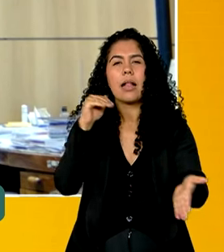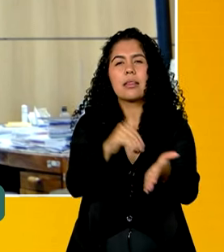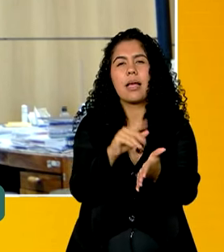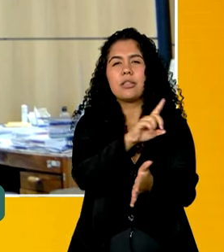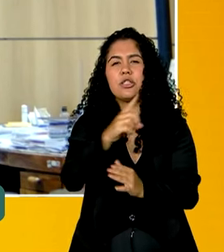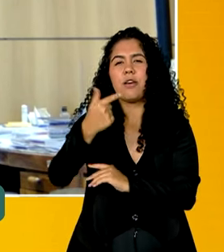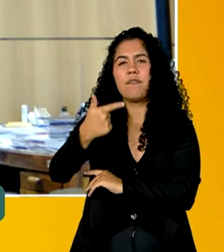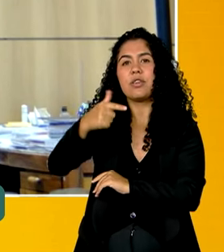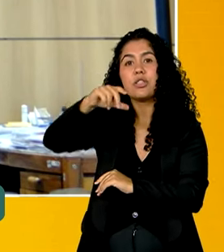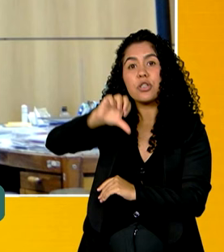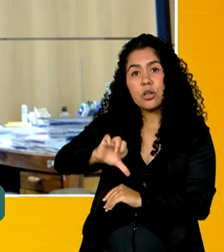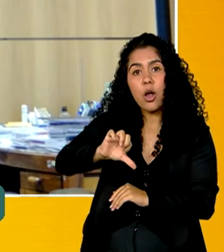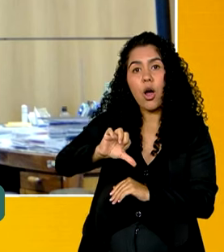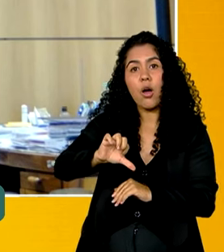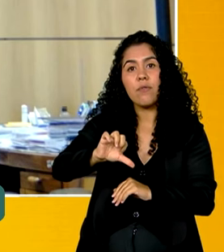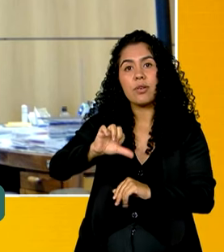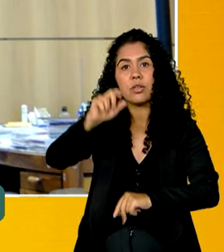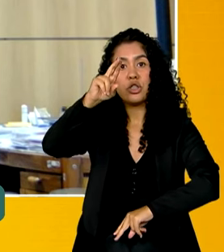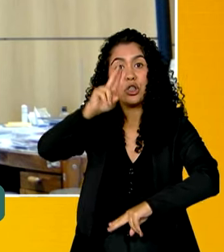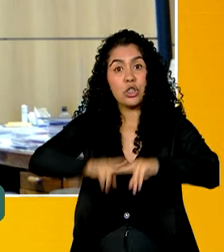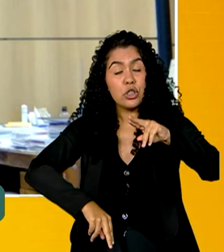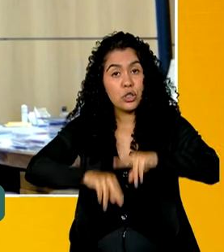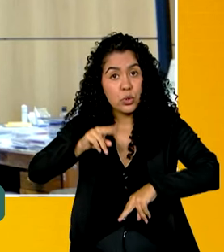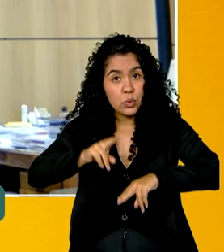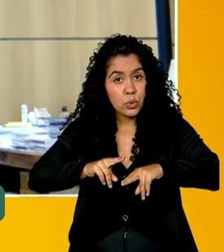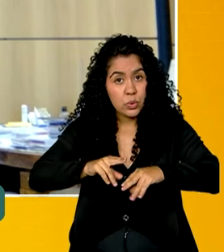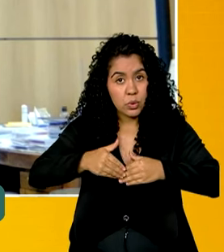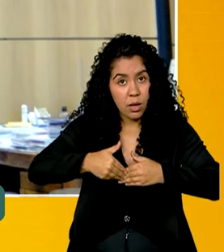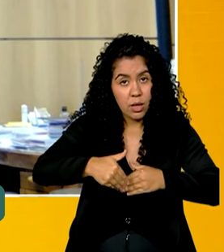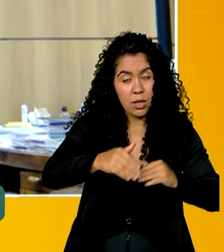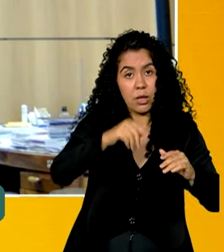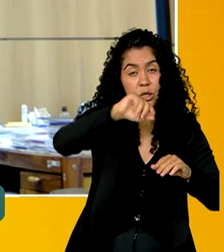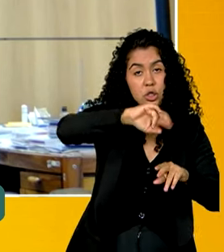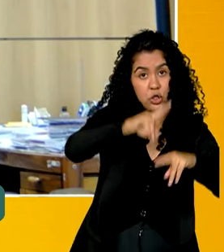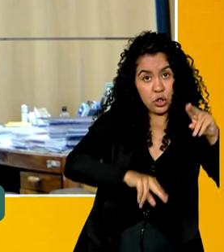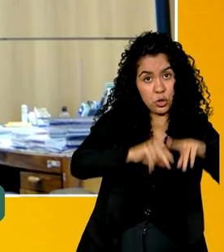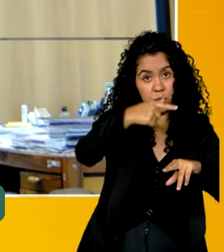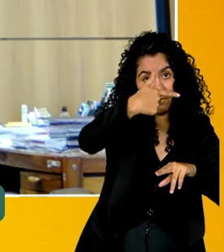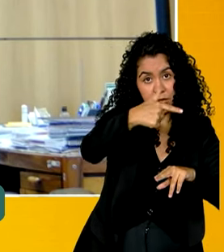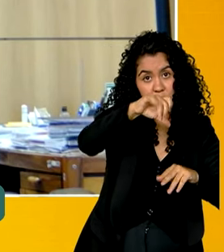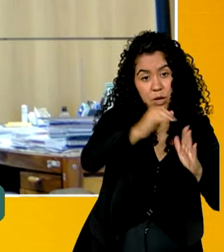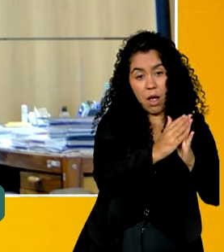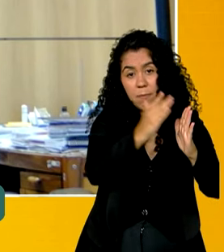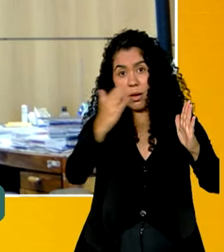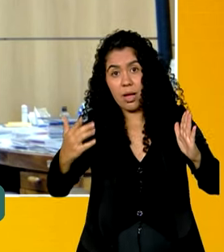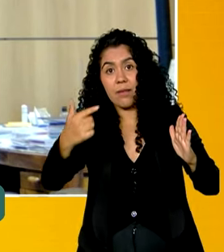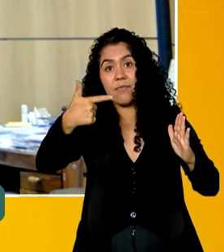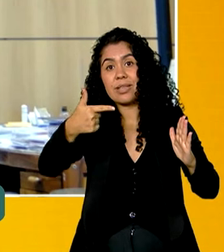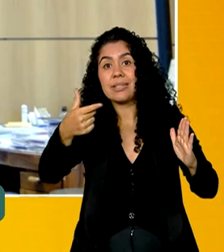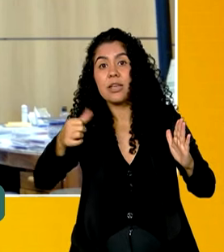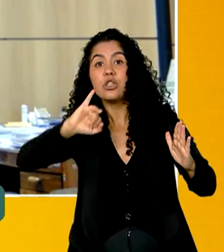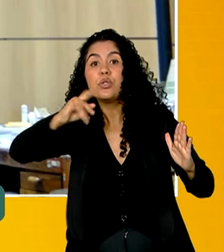29 de junho, aliás, 29 de junho a 26 de julho.